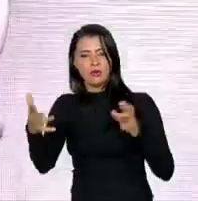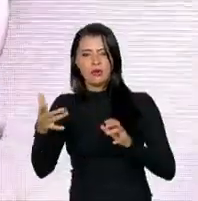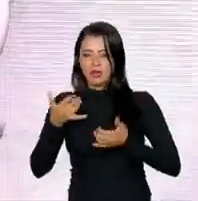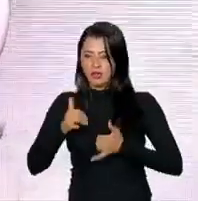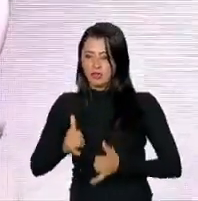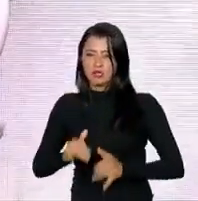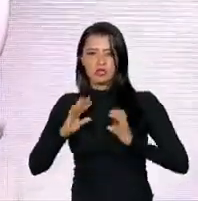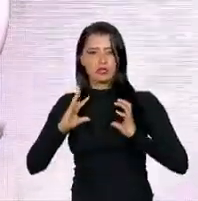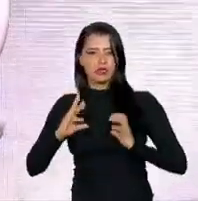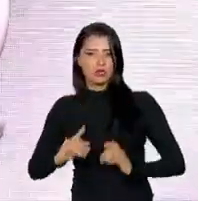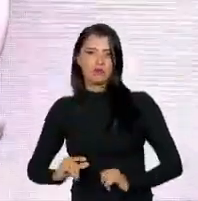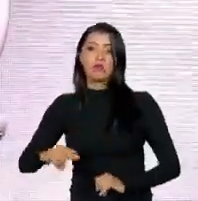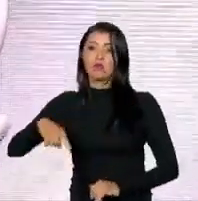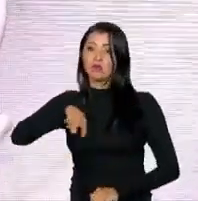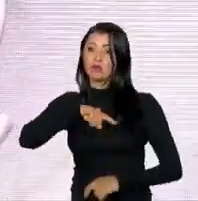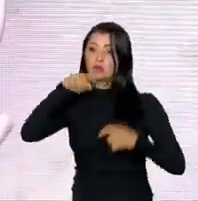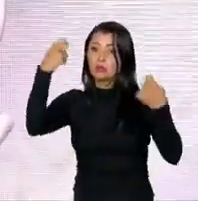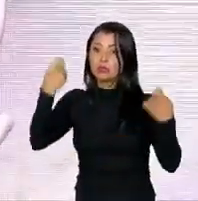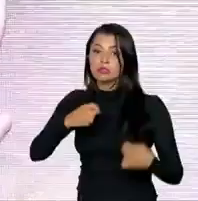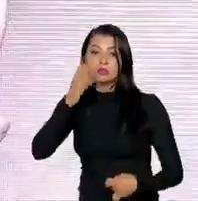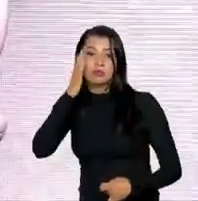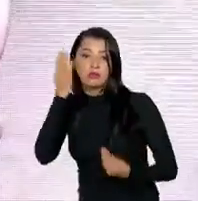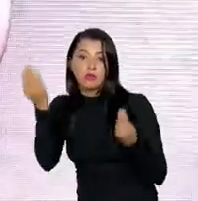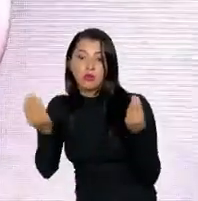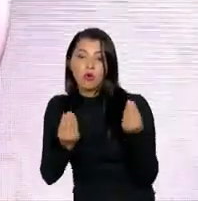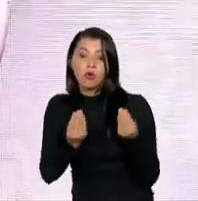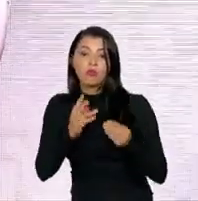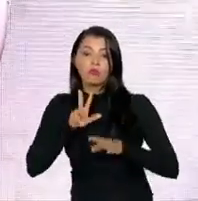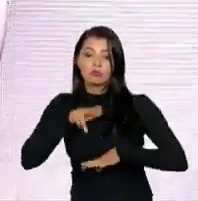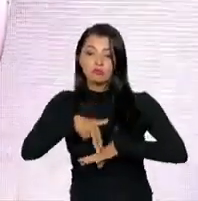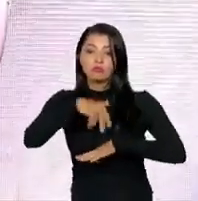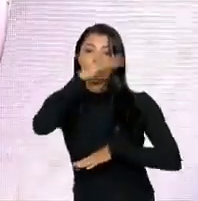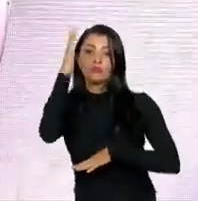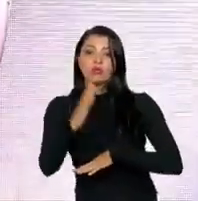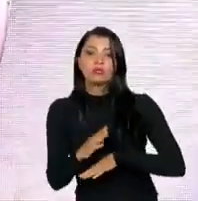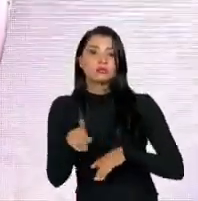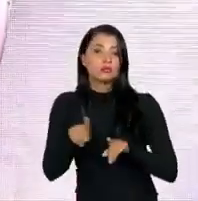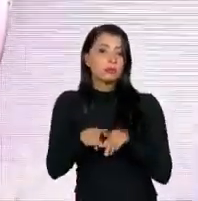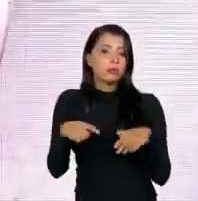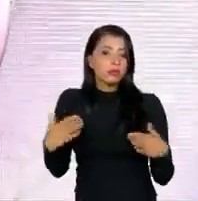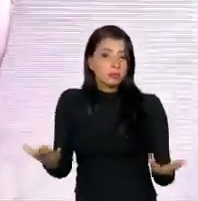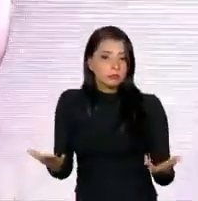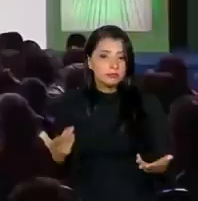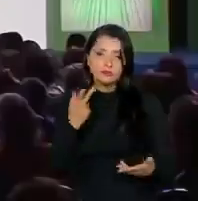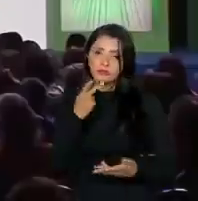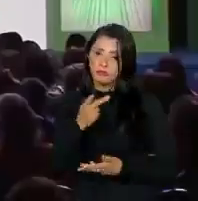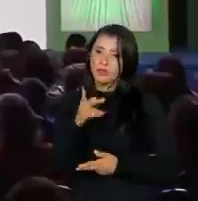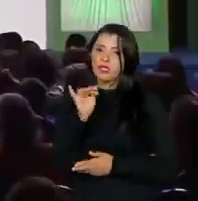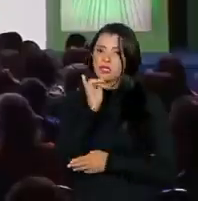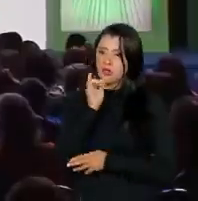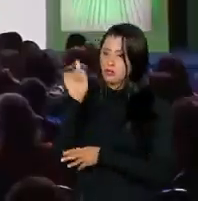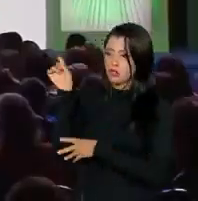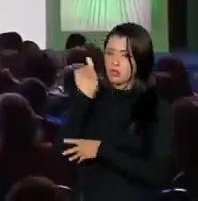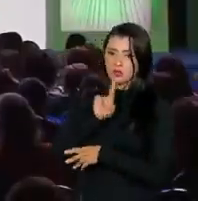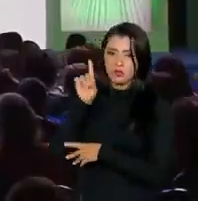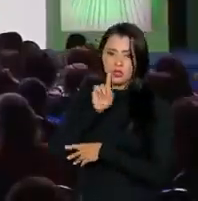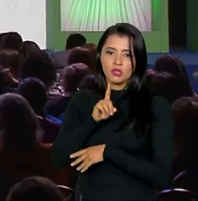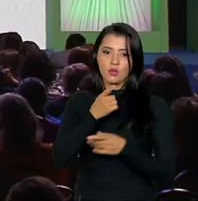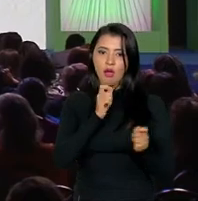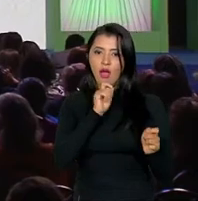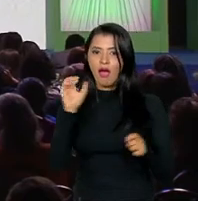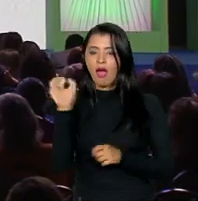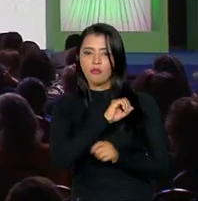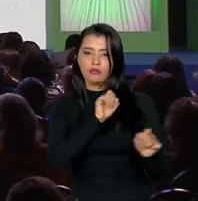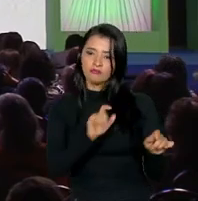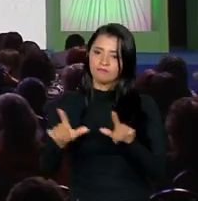limpas, e nós precisamos saber como o Brasil vai se posicionar quanto a isso. Eu falei o exemplo dos Estados Unidos, vou passar rapidamente.